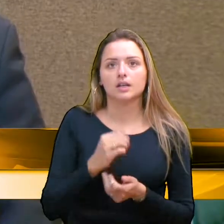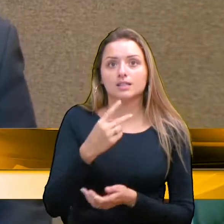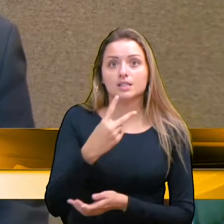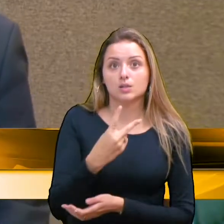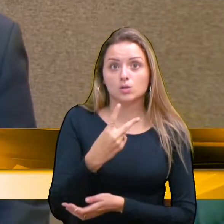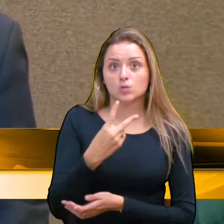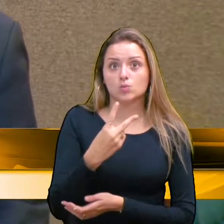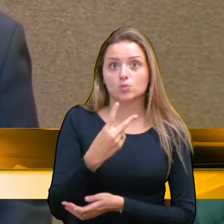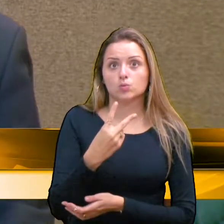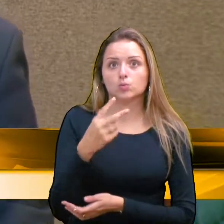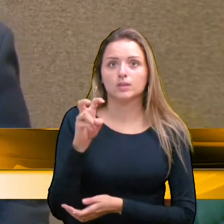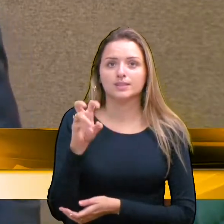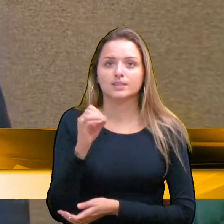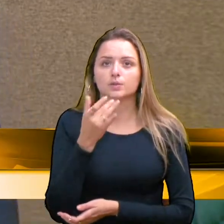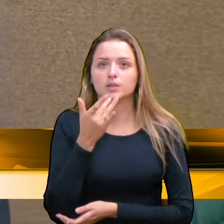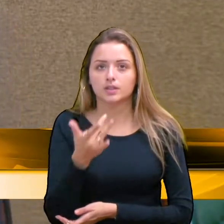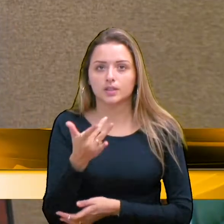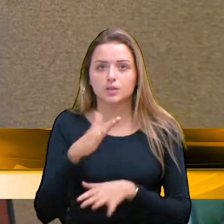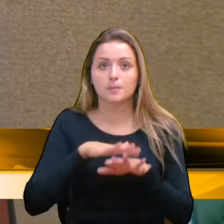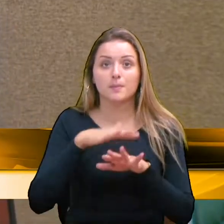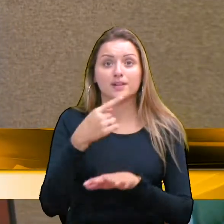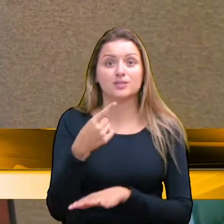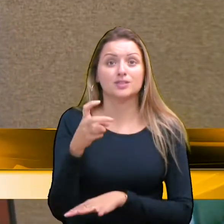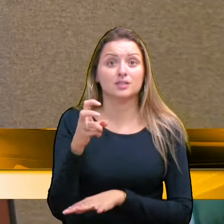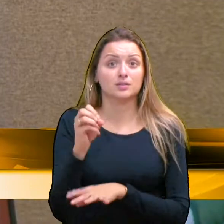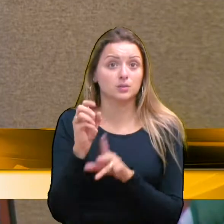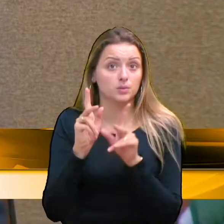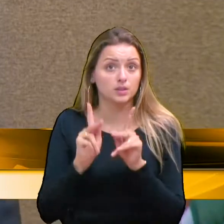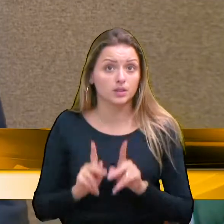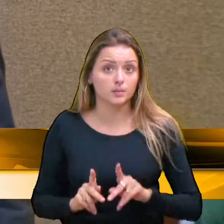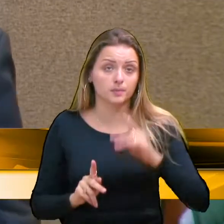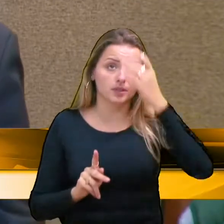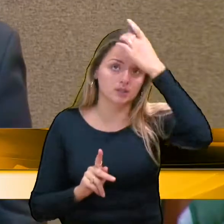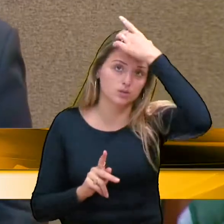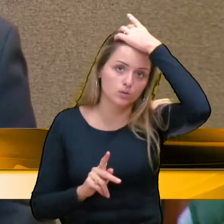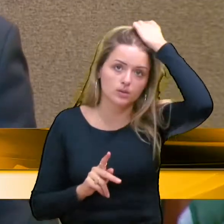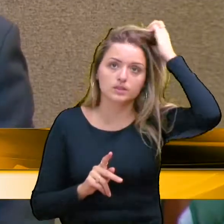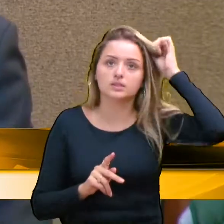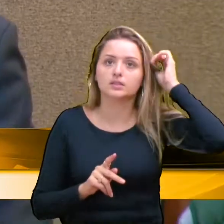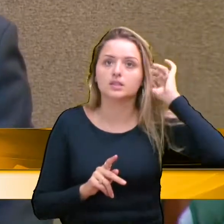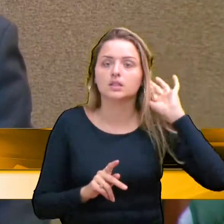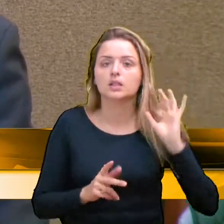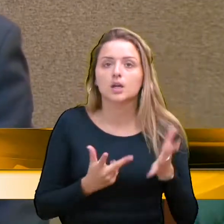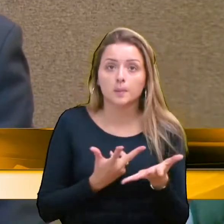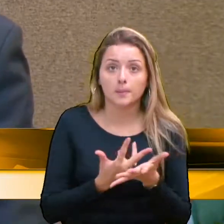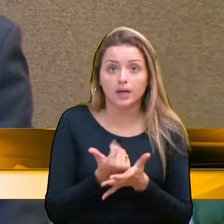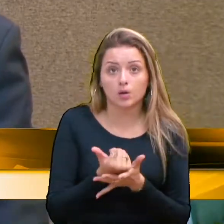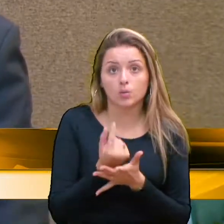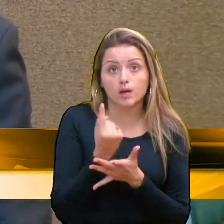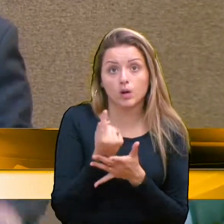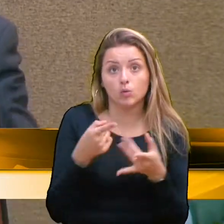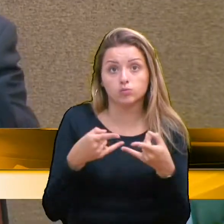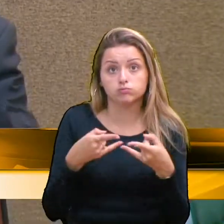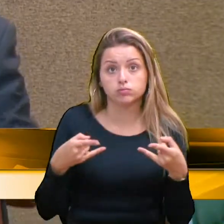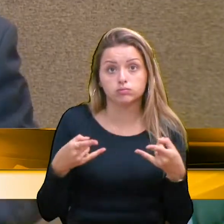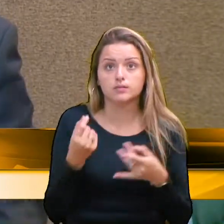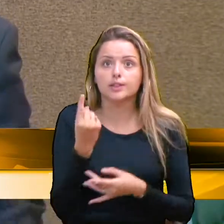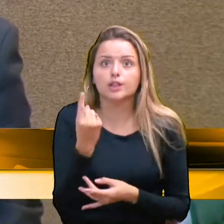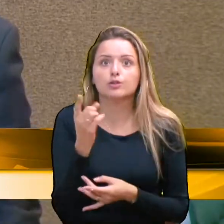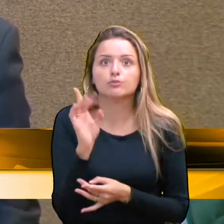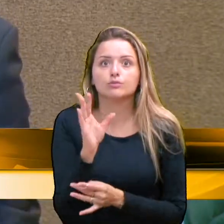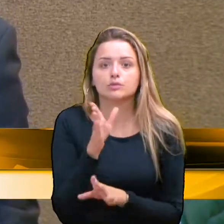tarde, mais de 150 pessoas para comprar uma passagem e apenas um